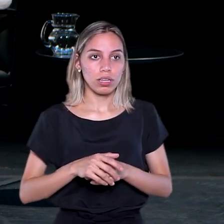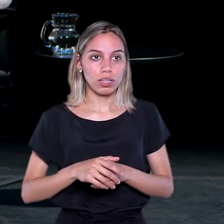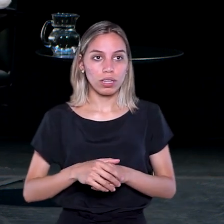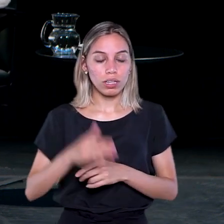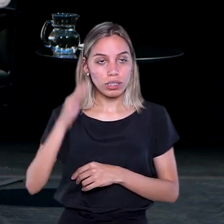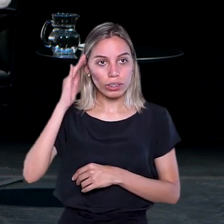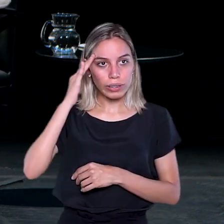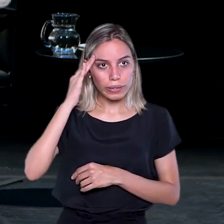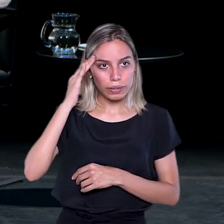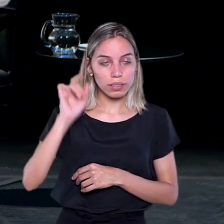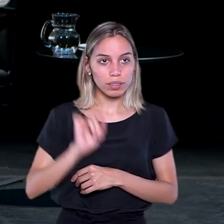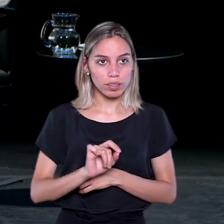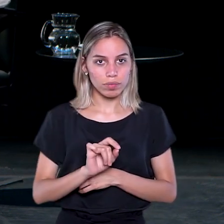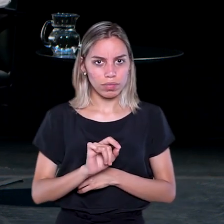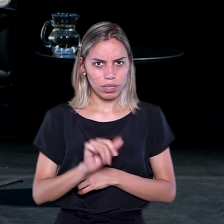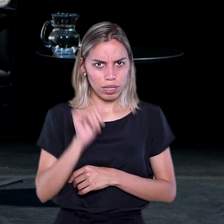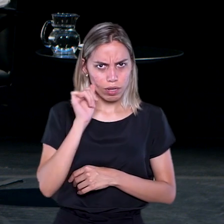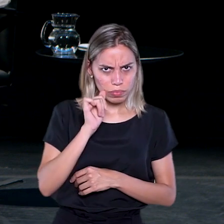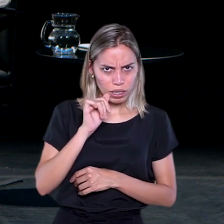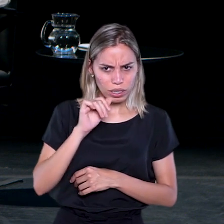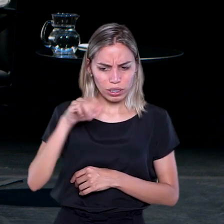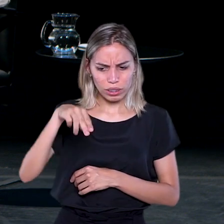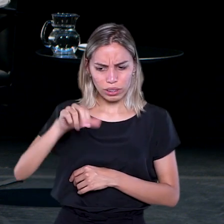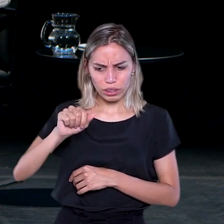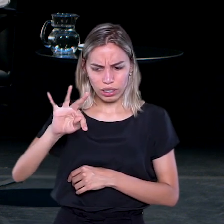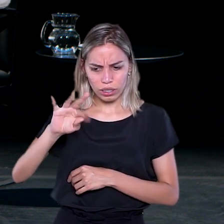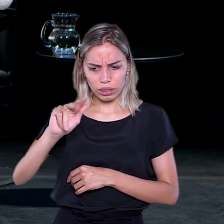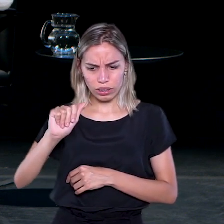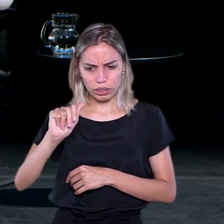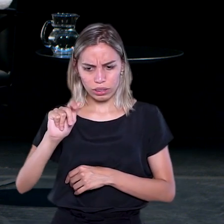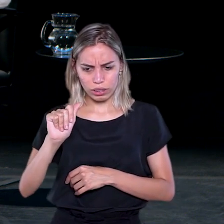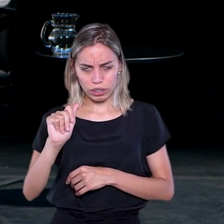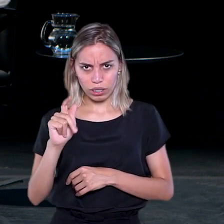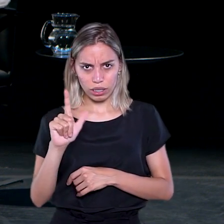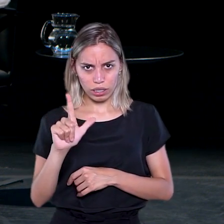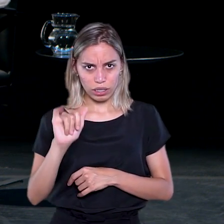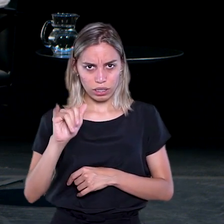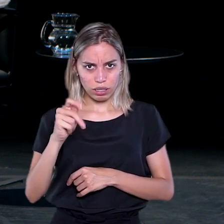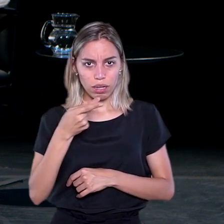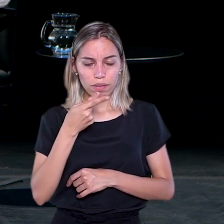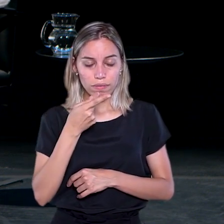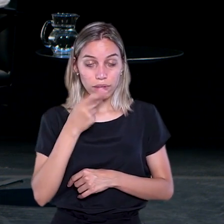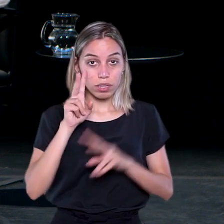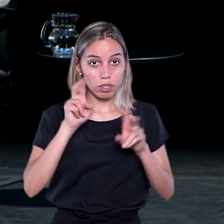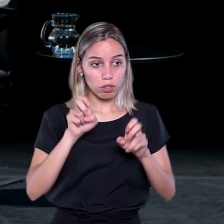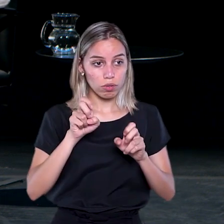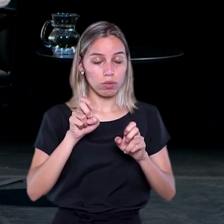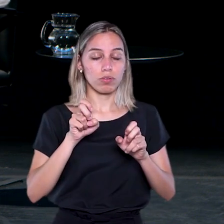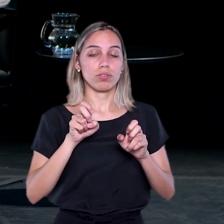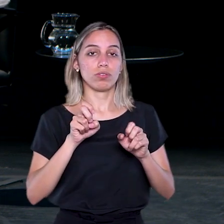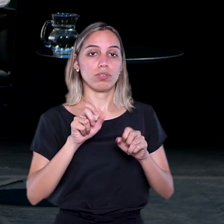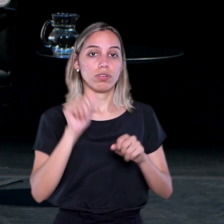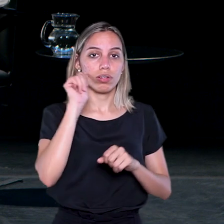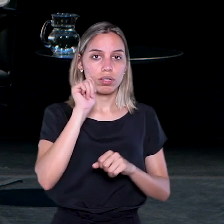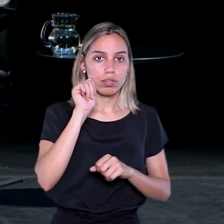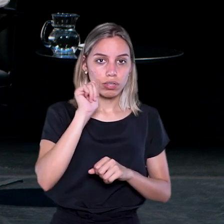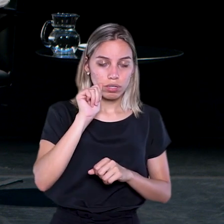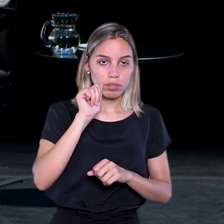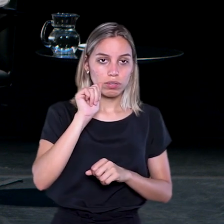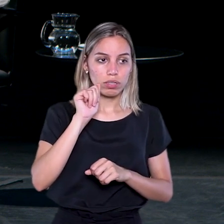Carla Cotirene, que escreve também para a coleção Feminismos Plurais, escreve sobre interseccionalidade, né? É